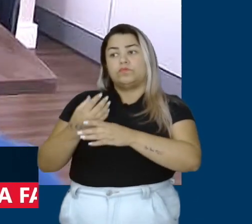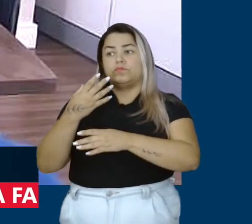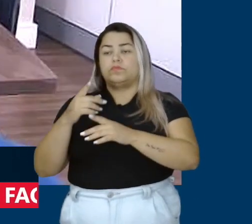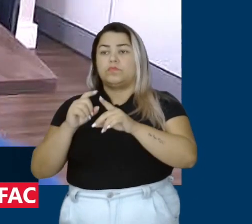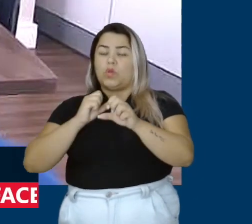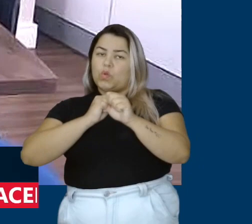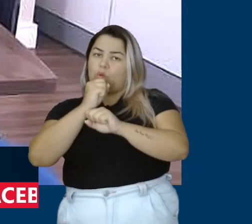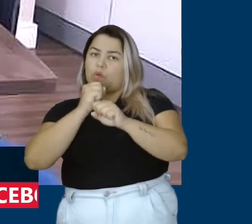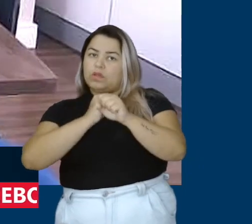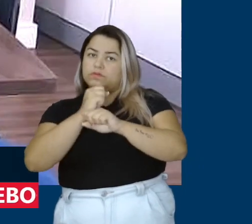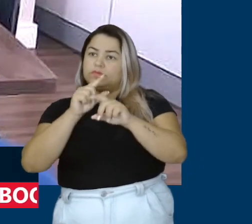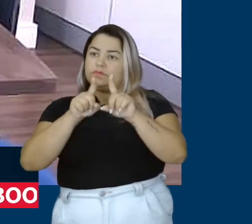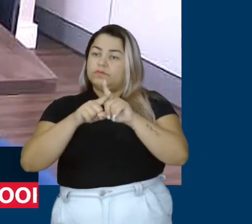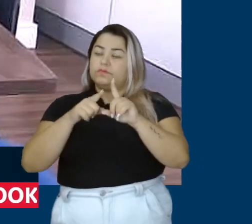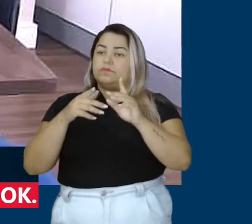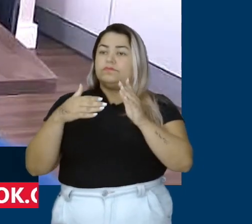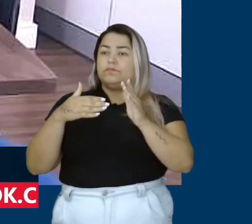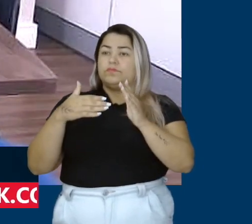desde